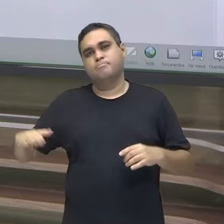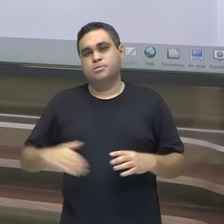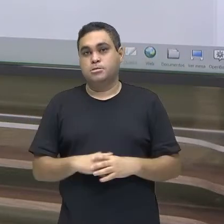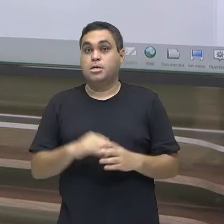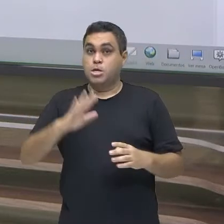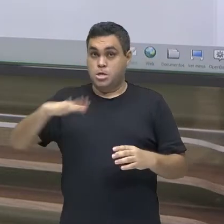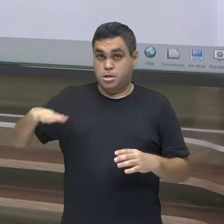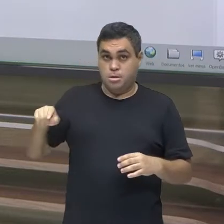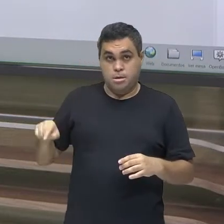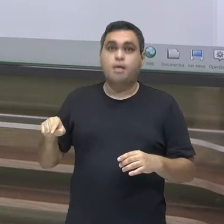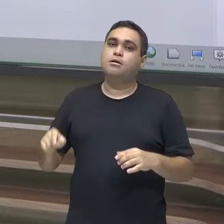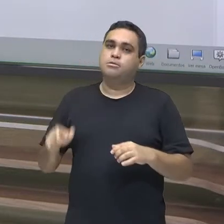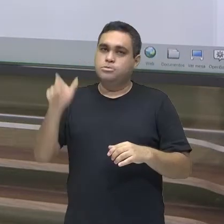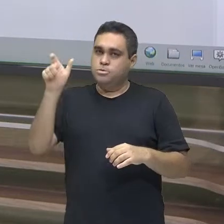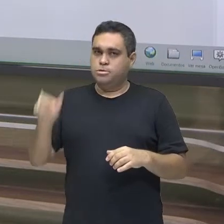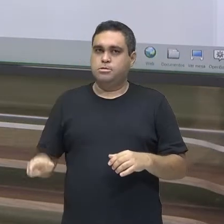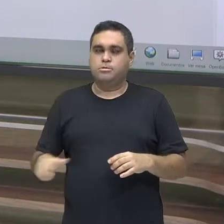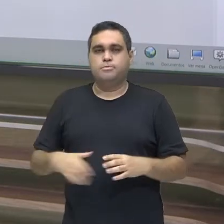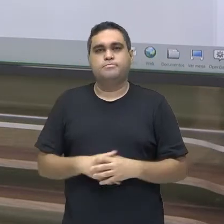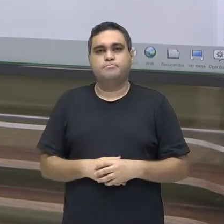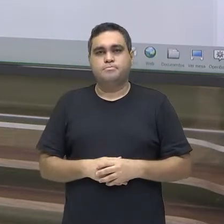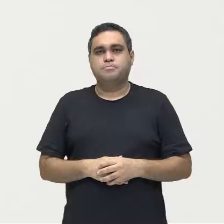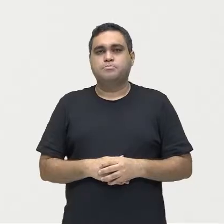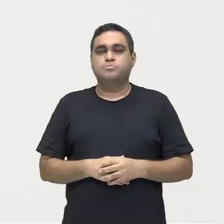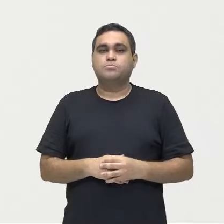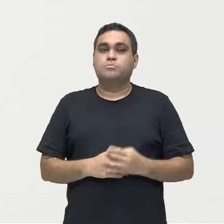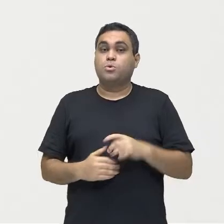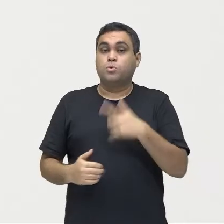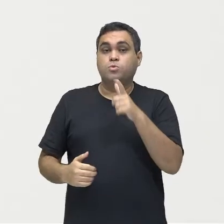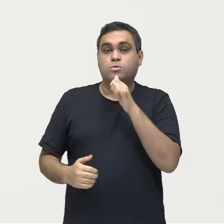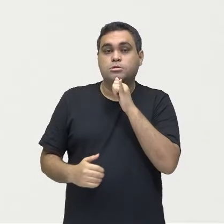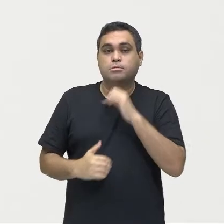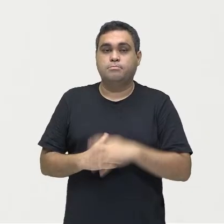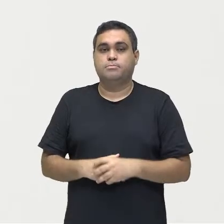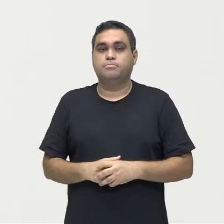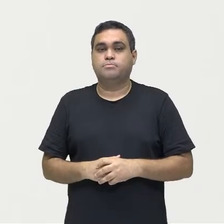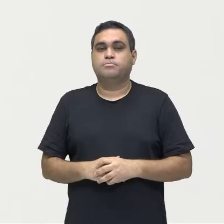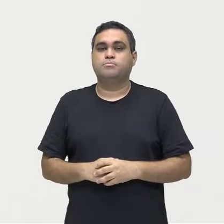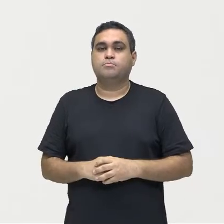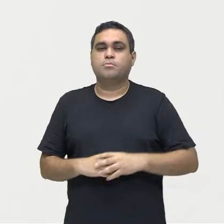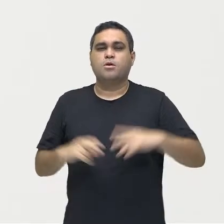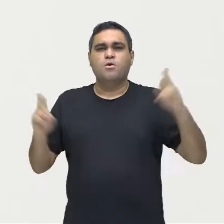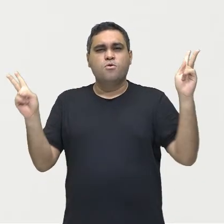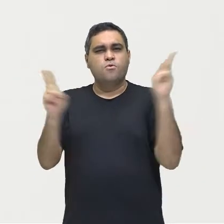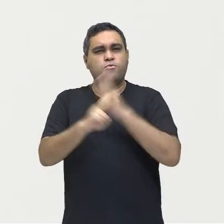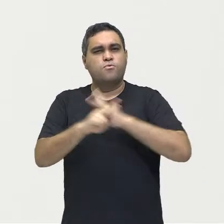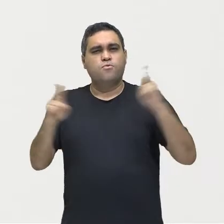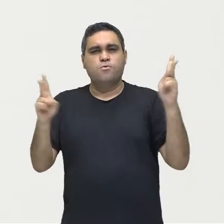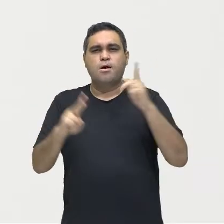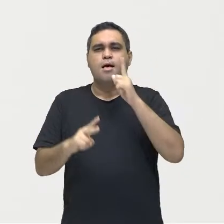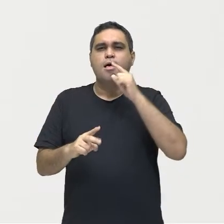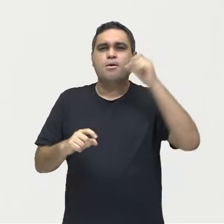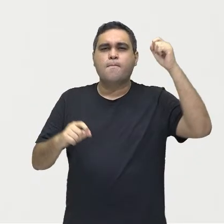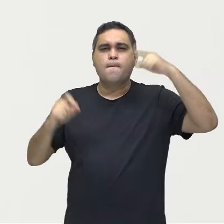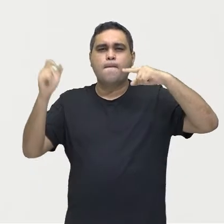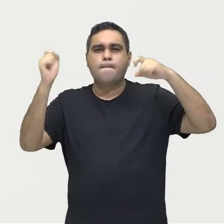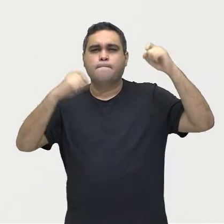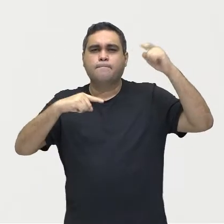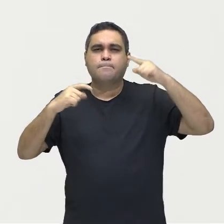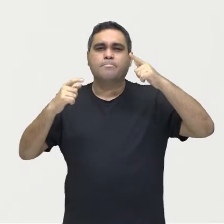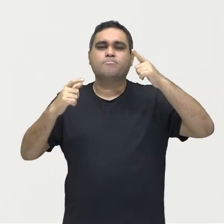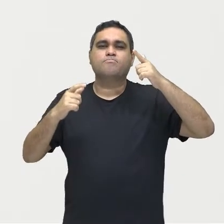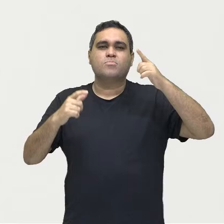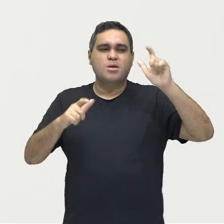é o sujeito desta oração. Vamos para outro exemplo. Vintava orvalhos de alegria no rosto das